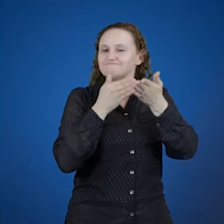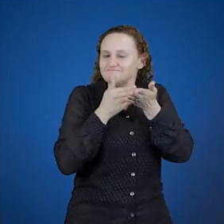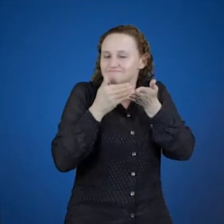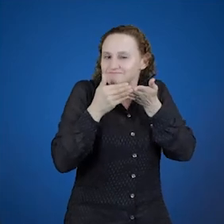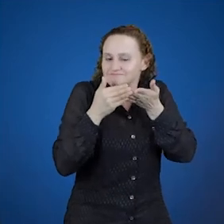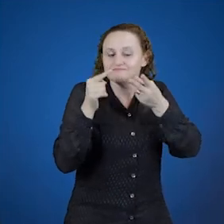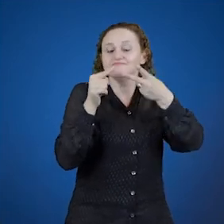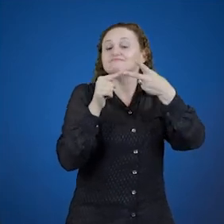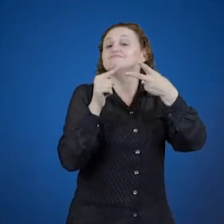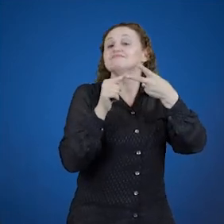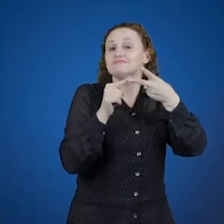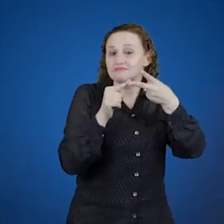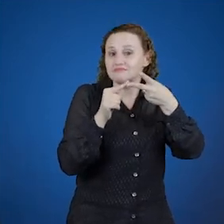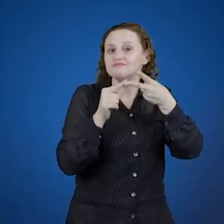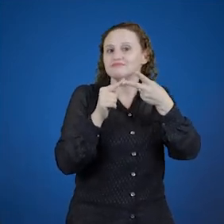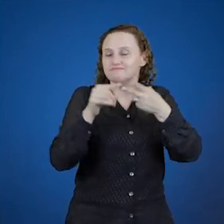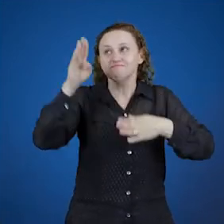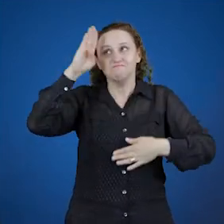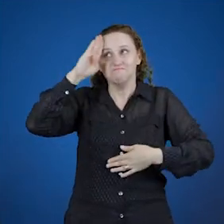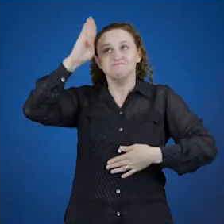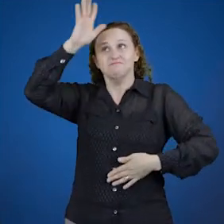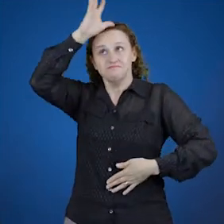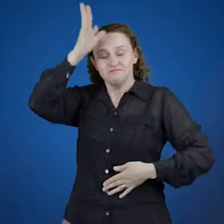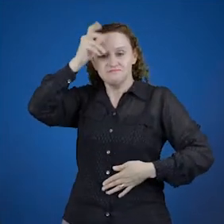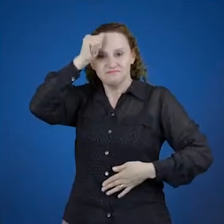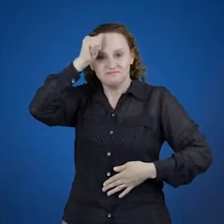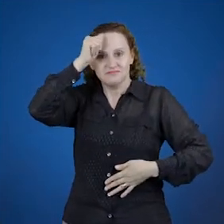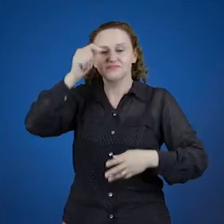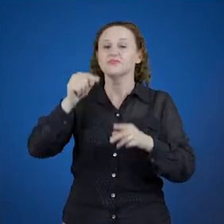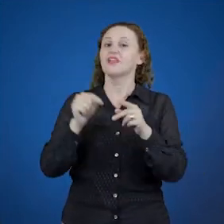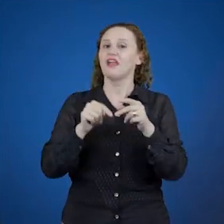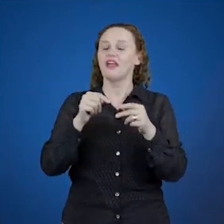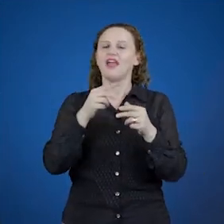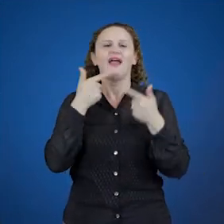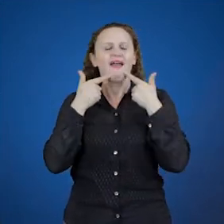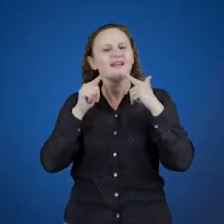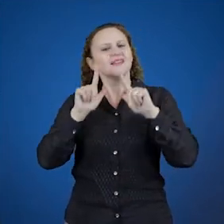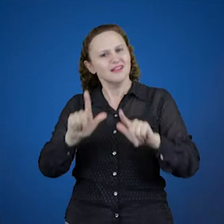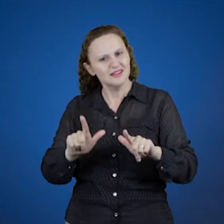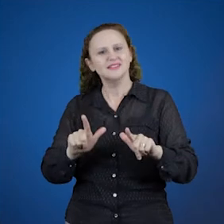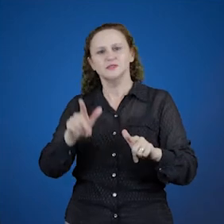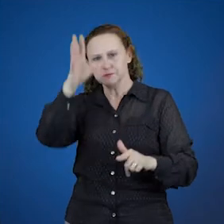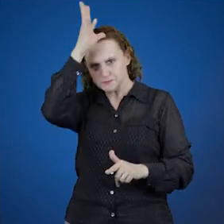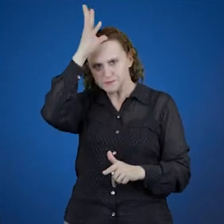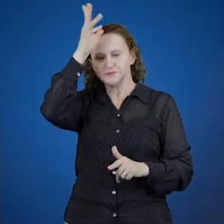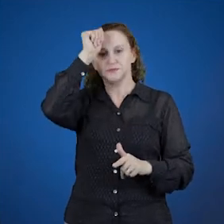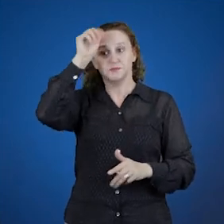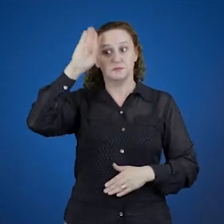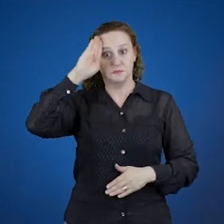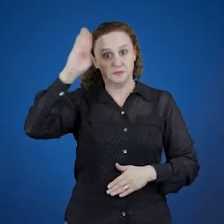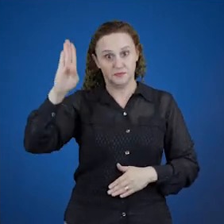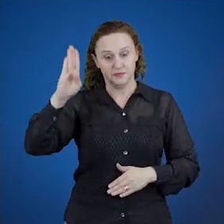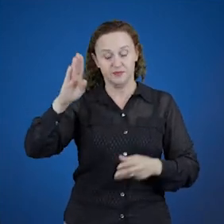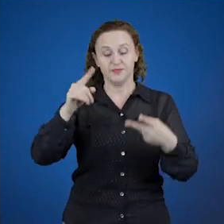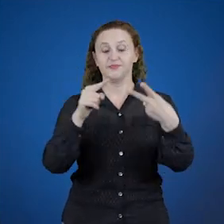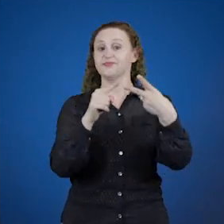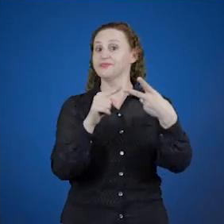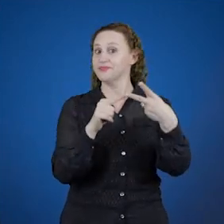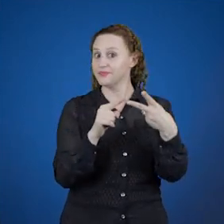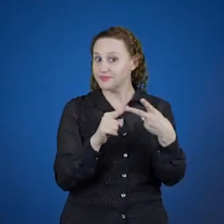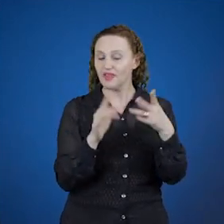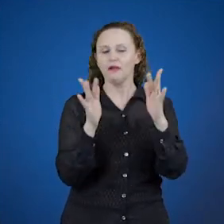Romano na região conforme já dito essa língua que o soldado Romano trazia no caso o latim vulgar